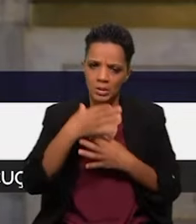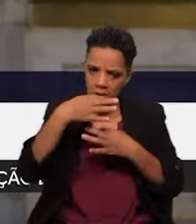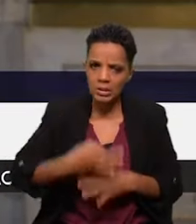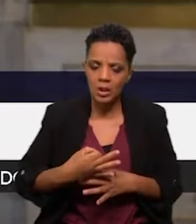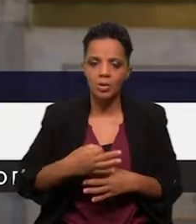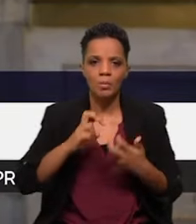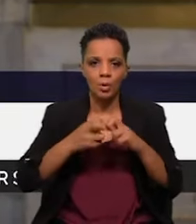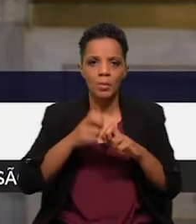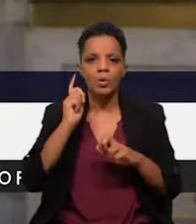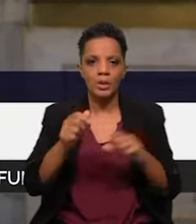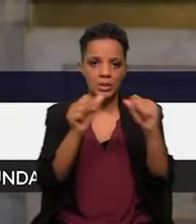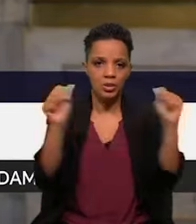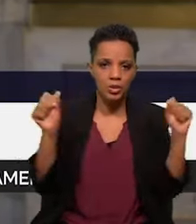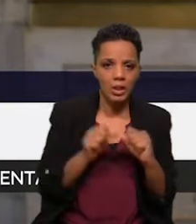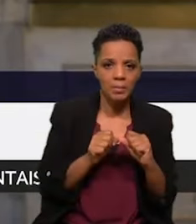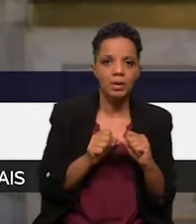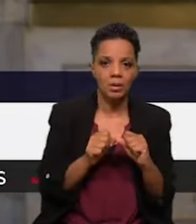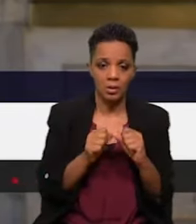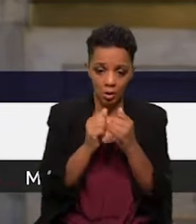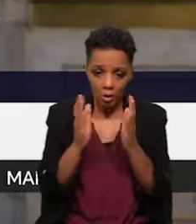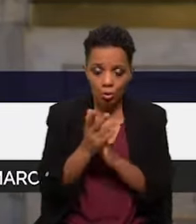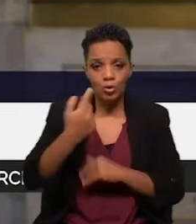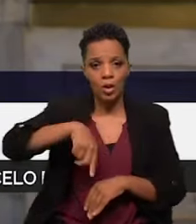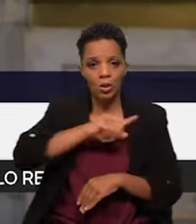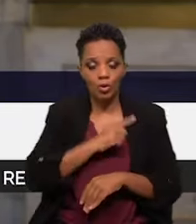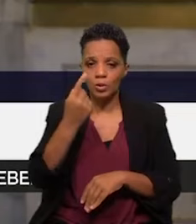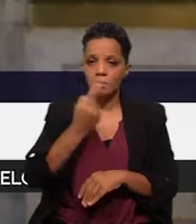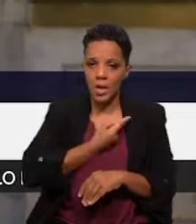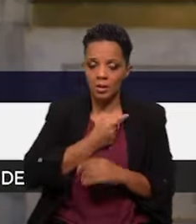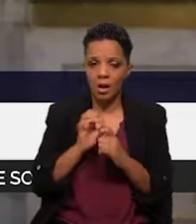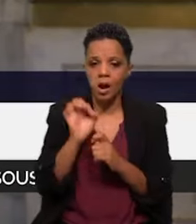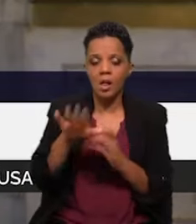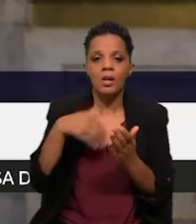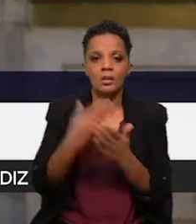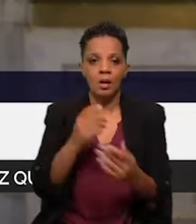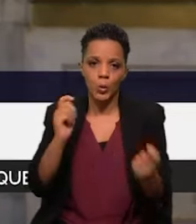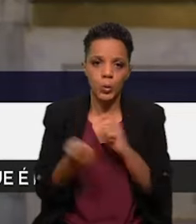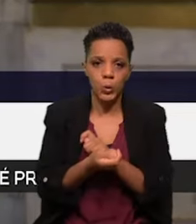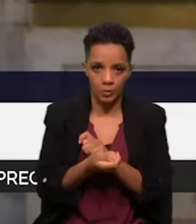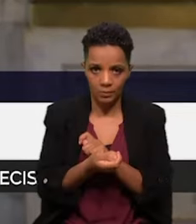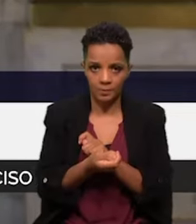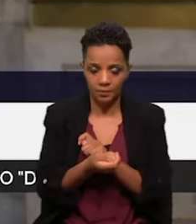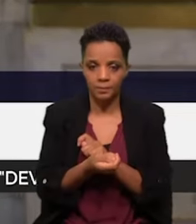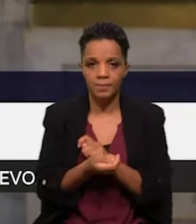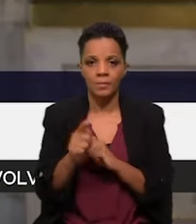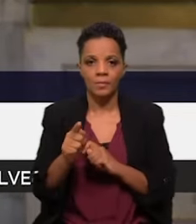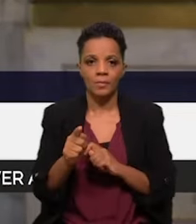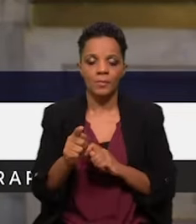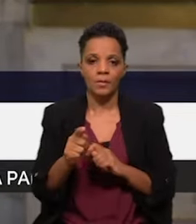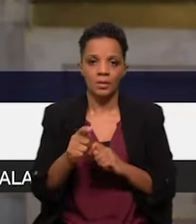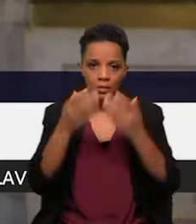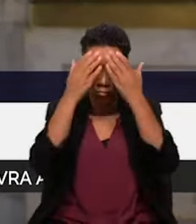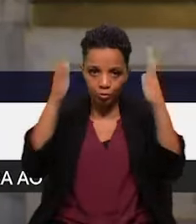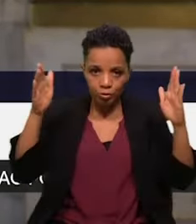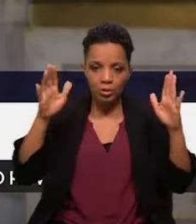crise de regime que todos nós temos de contribuir para debelar, para salvar uma